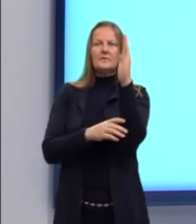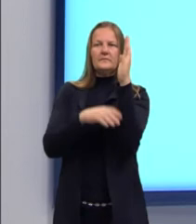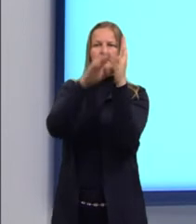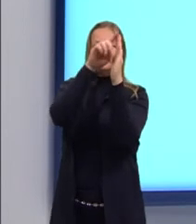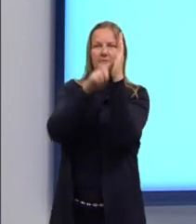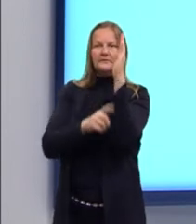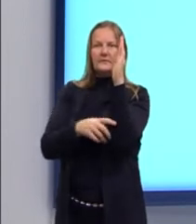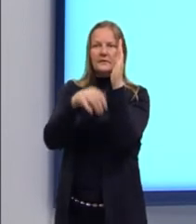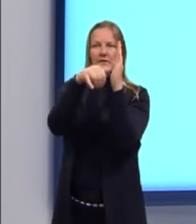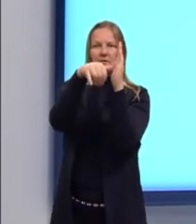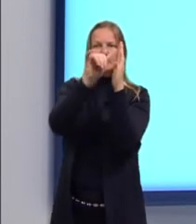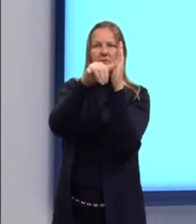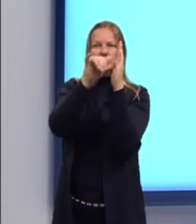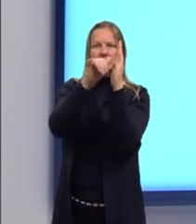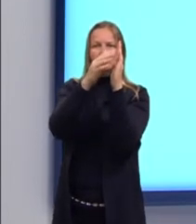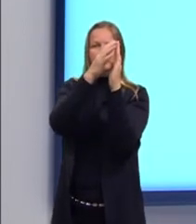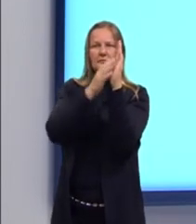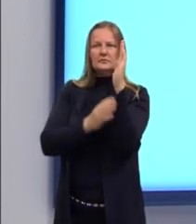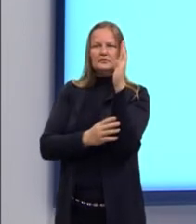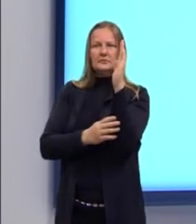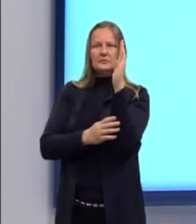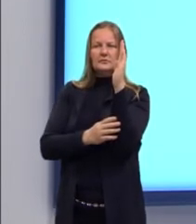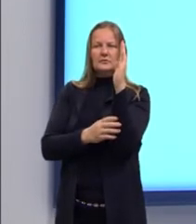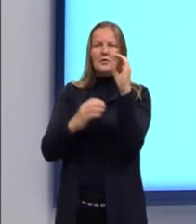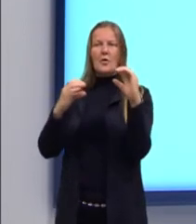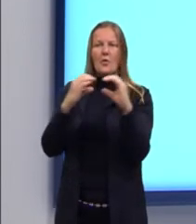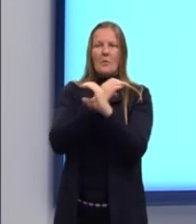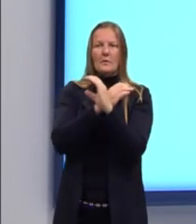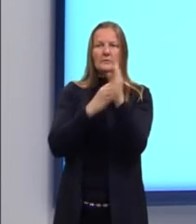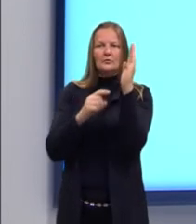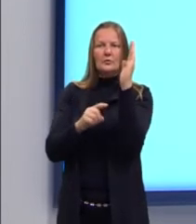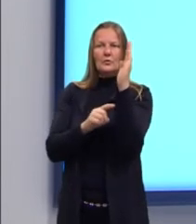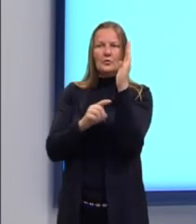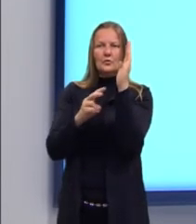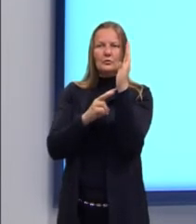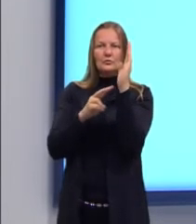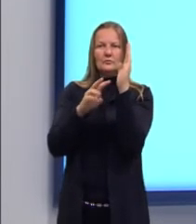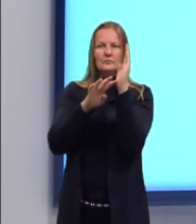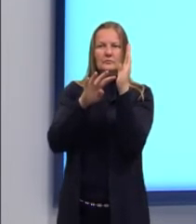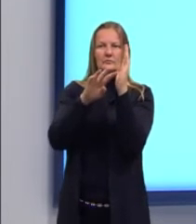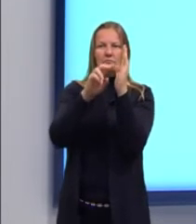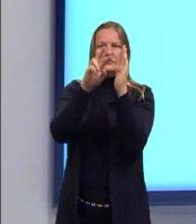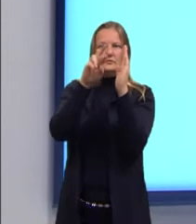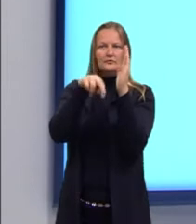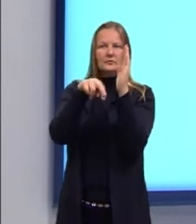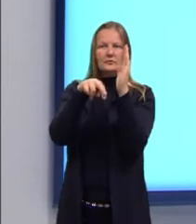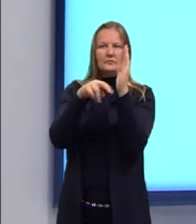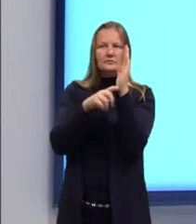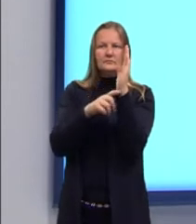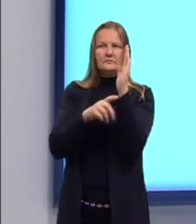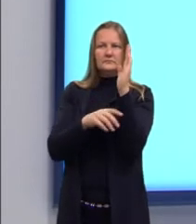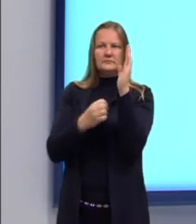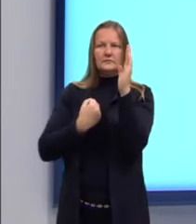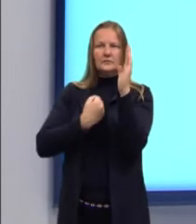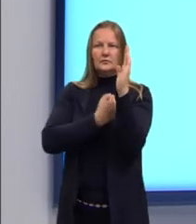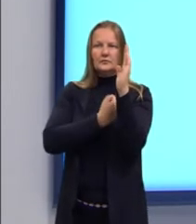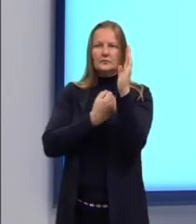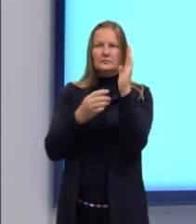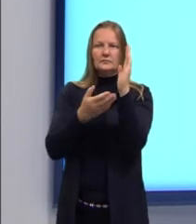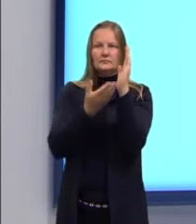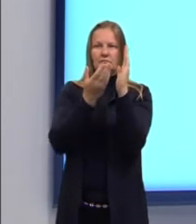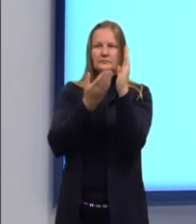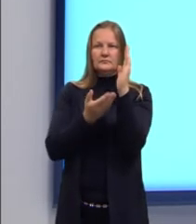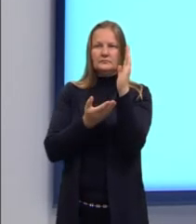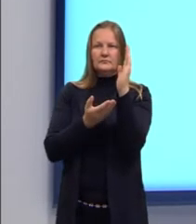vertical ele contém números inteiros né ou ainda números reais ele vai